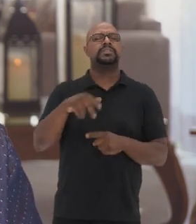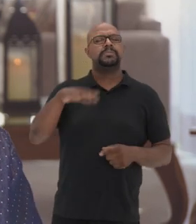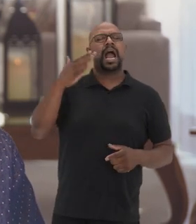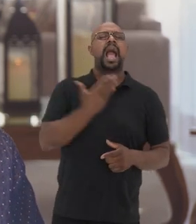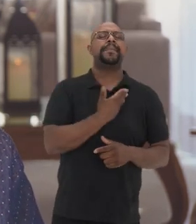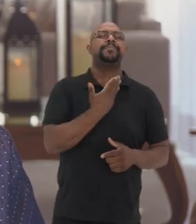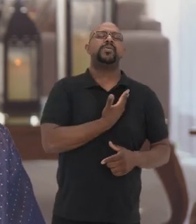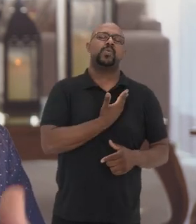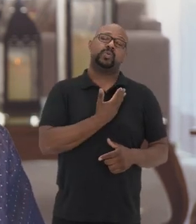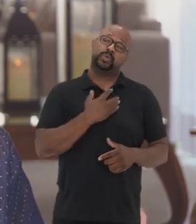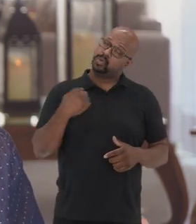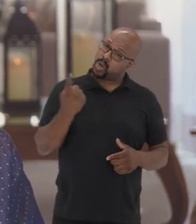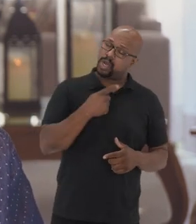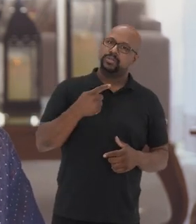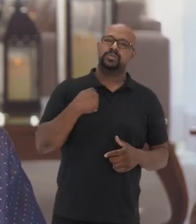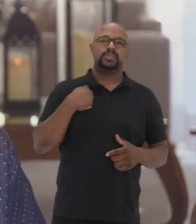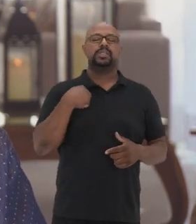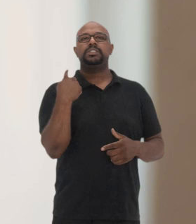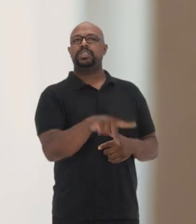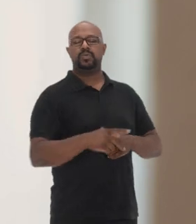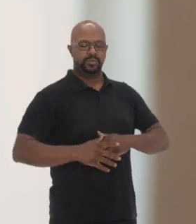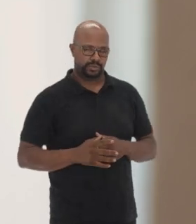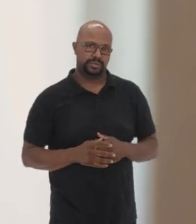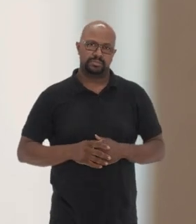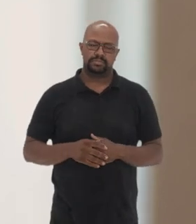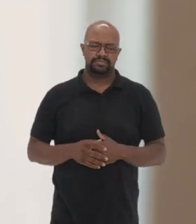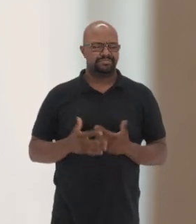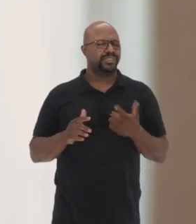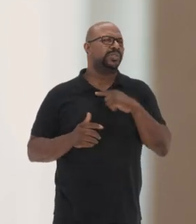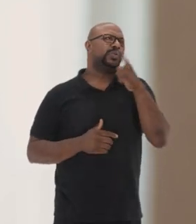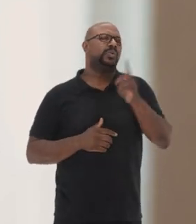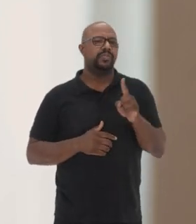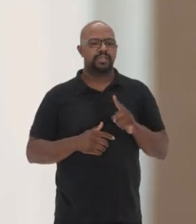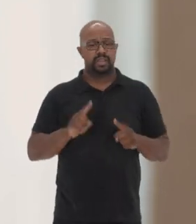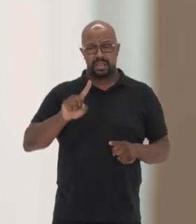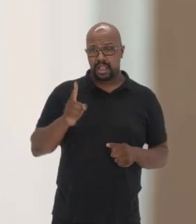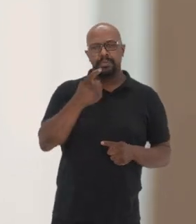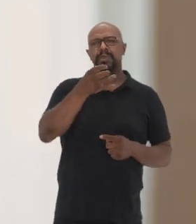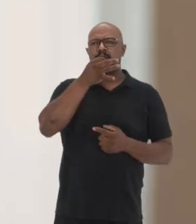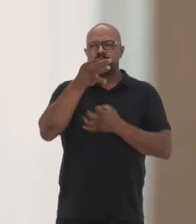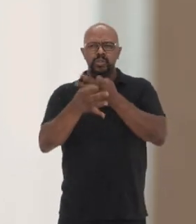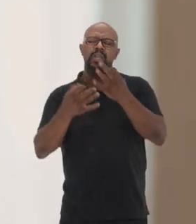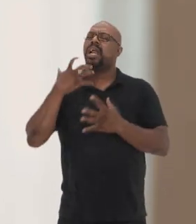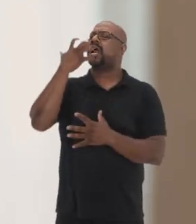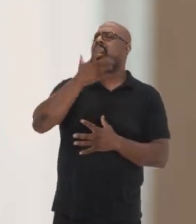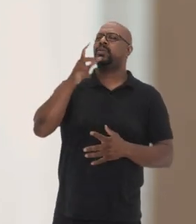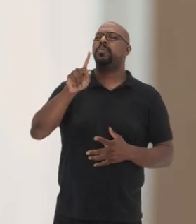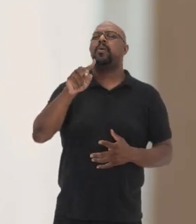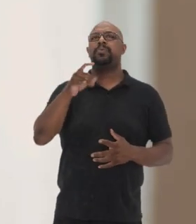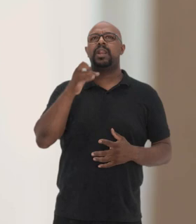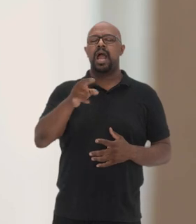mais amigos nossos do que nós seus Não há dúvida de que os primeiros sonhos e Cantos populares